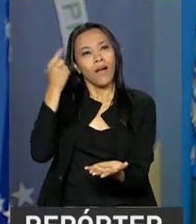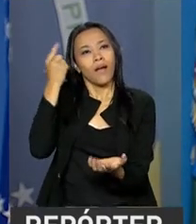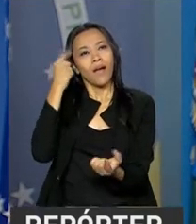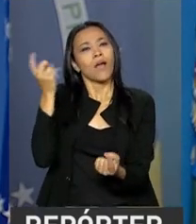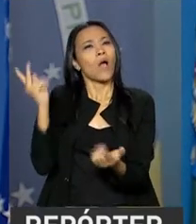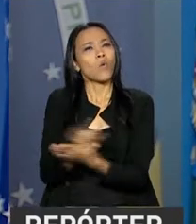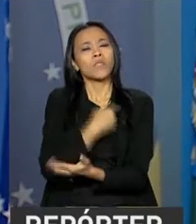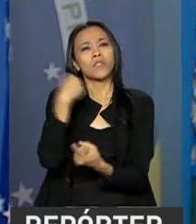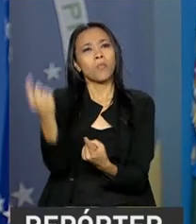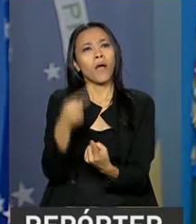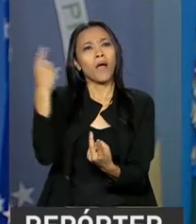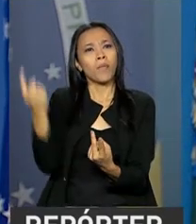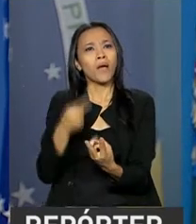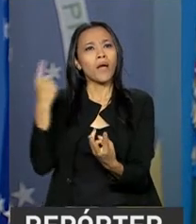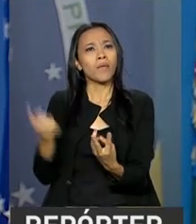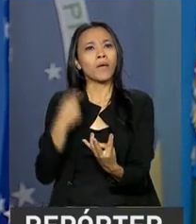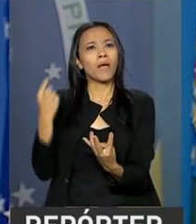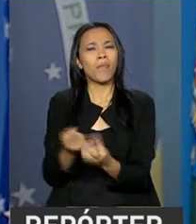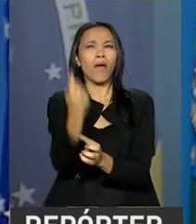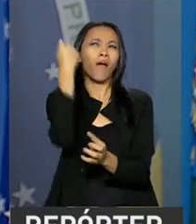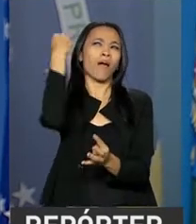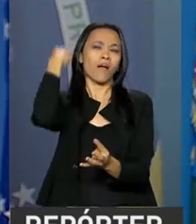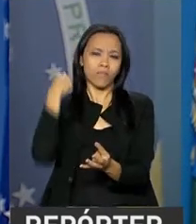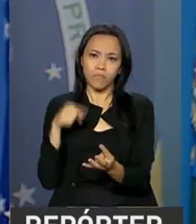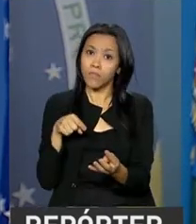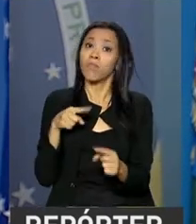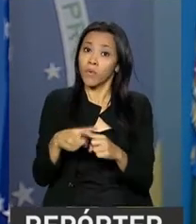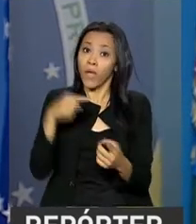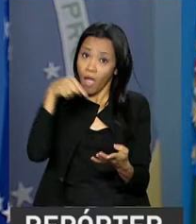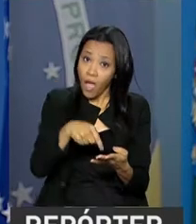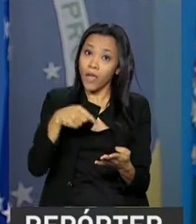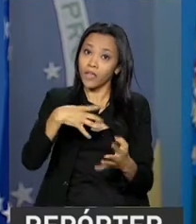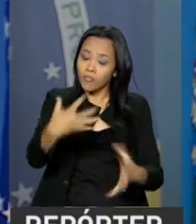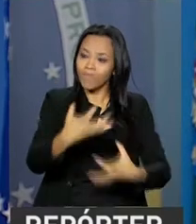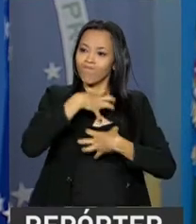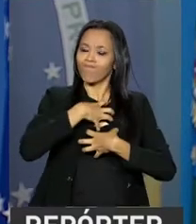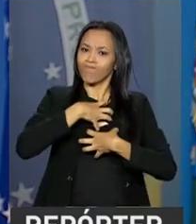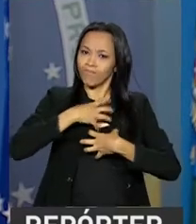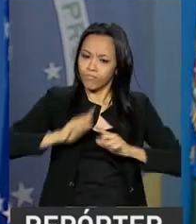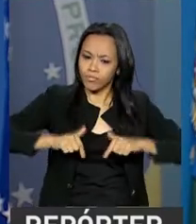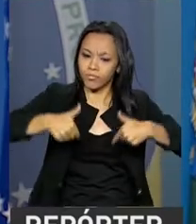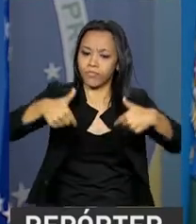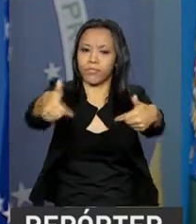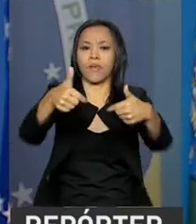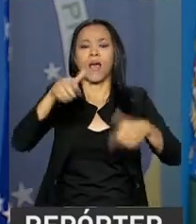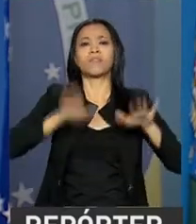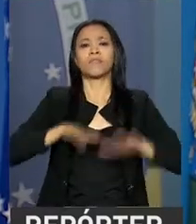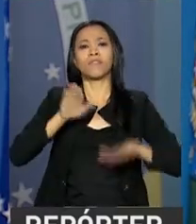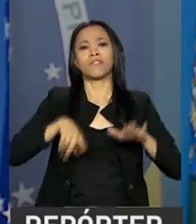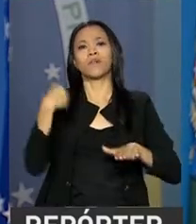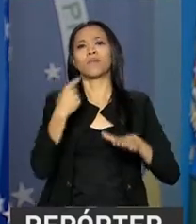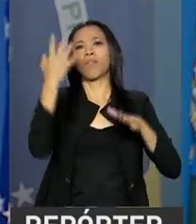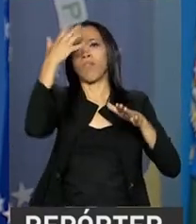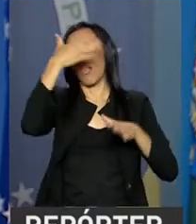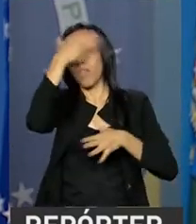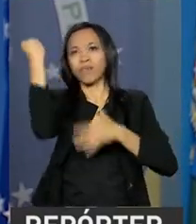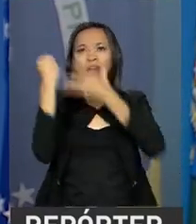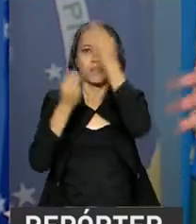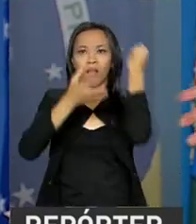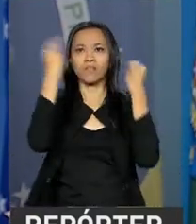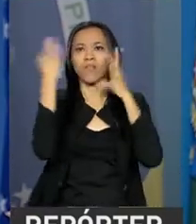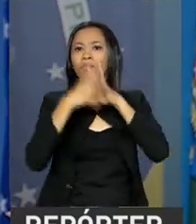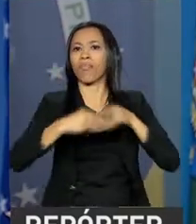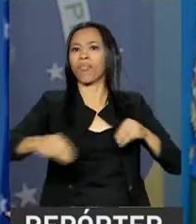fatos da história brasileira por que eles na verdade é que nos mobilizam muitas muitas vezes nós nos perdemos no cotidiano